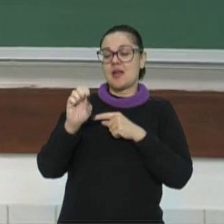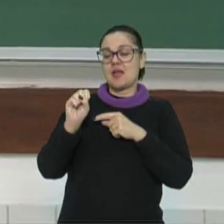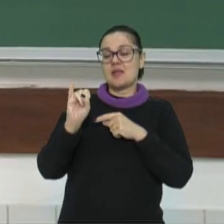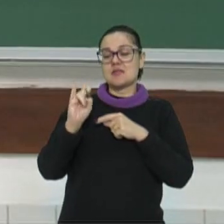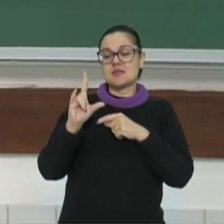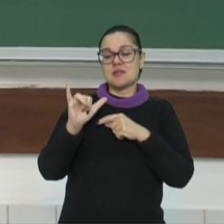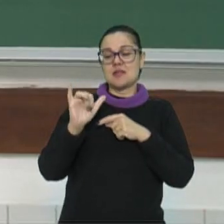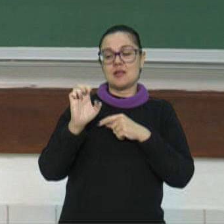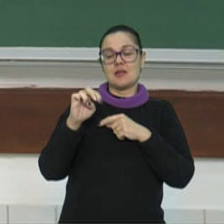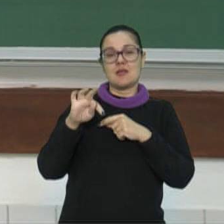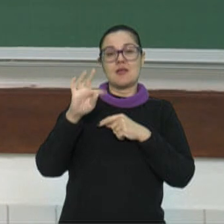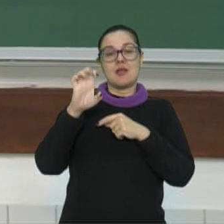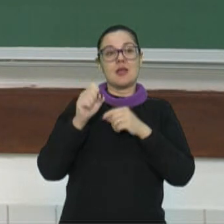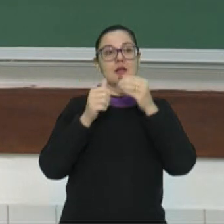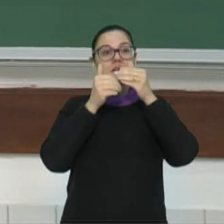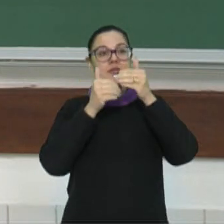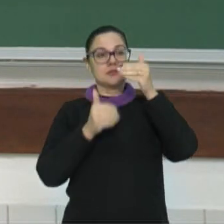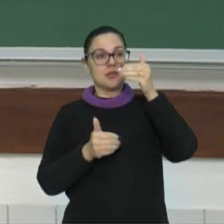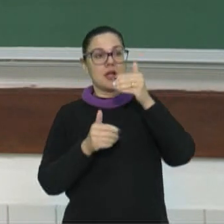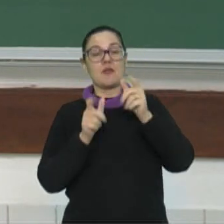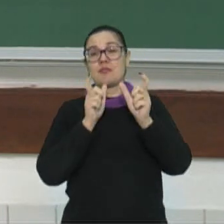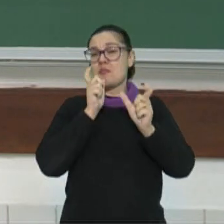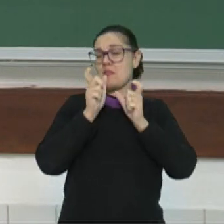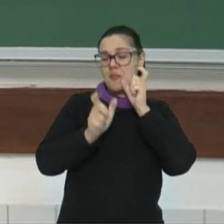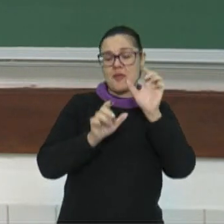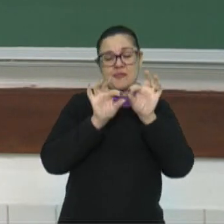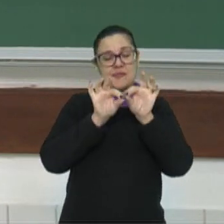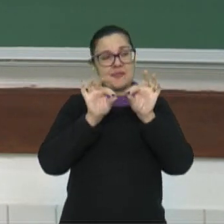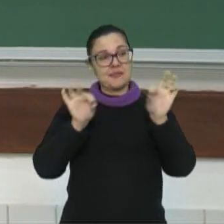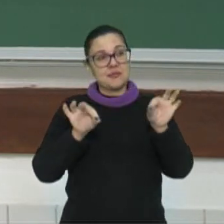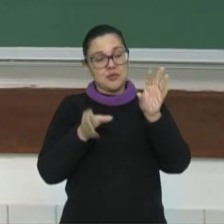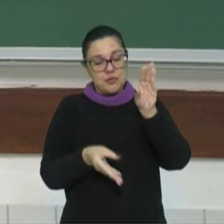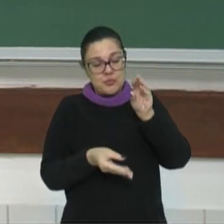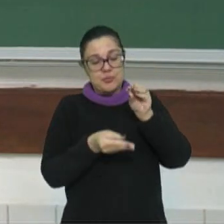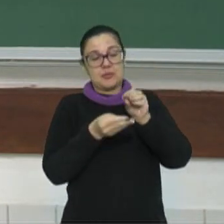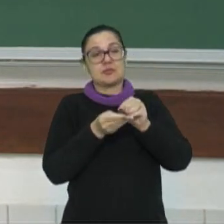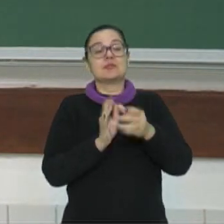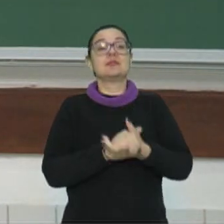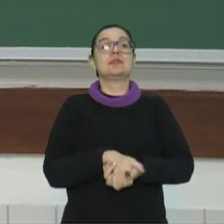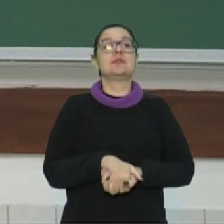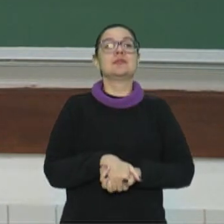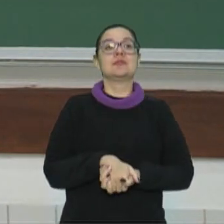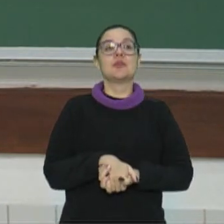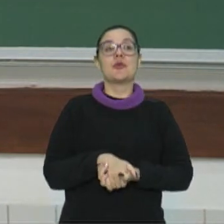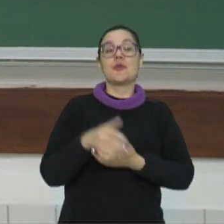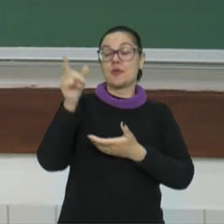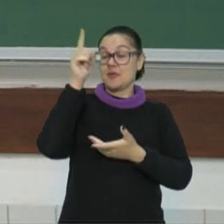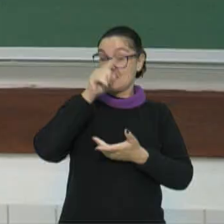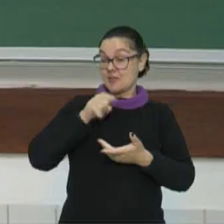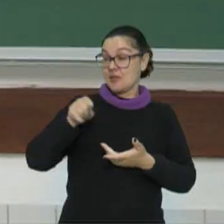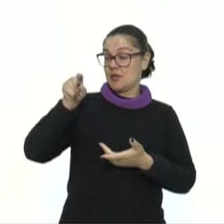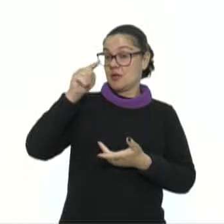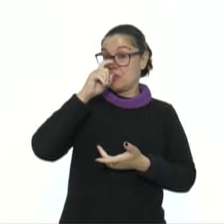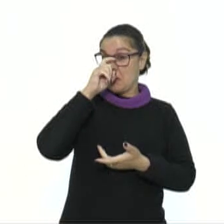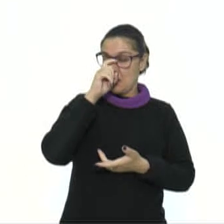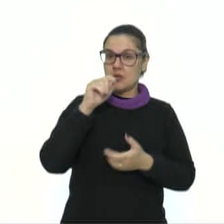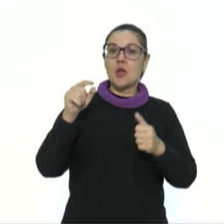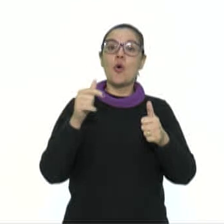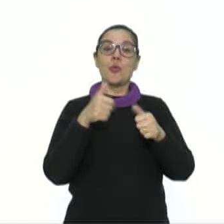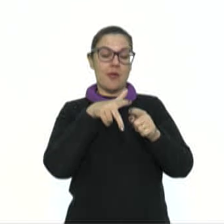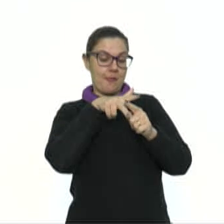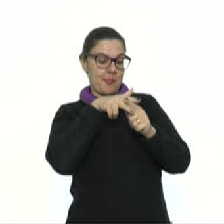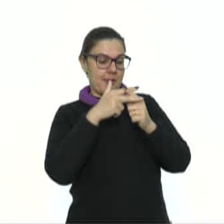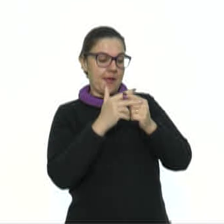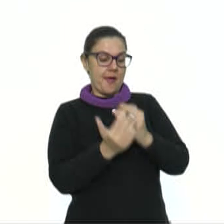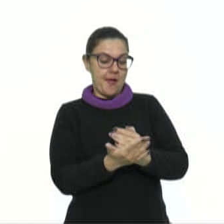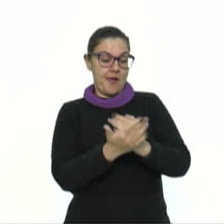Eu quero que você sintetize isso com poucas palavras. Sintetizar é colocar em poucas palavras o que está escrito ali, ó. Uma das